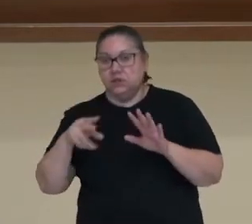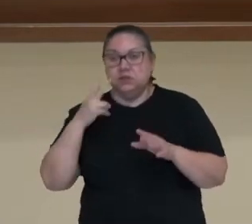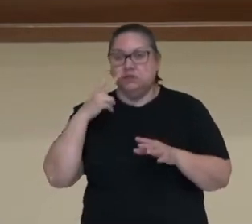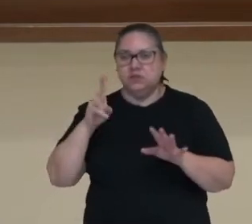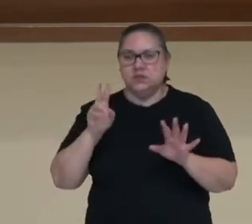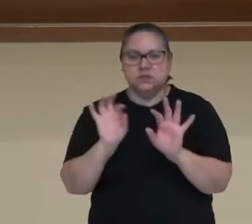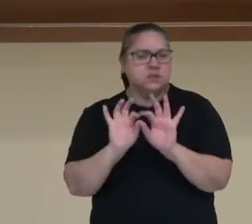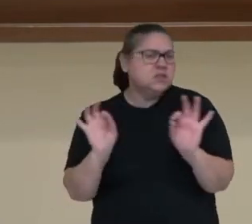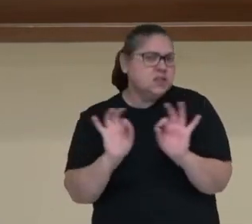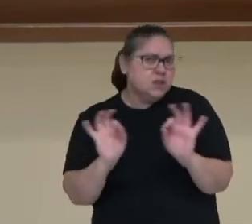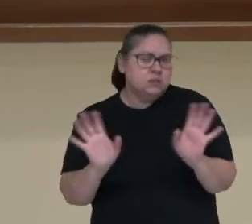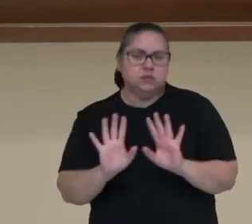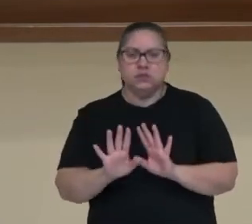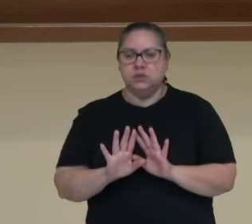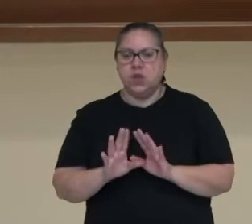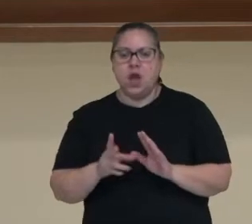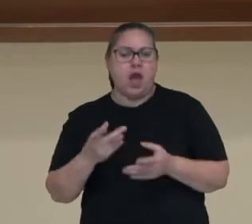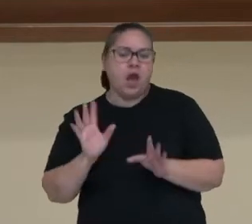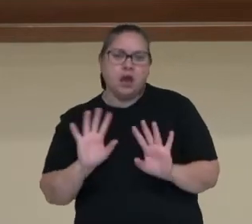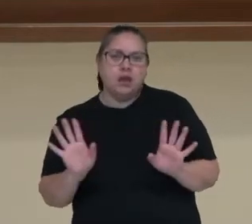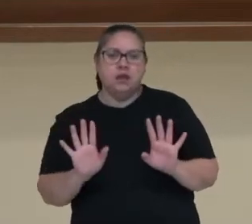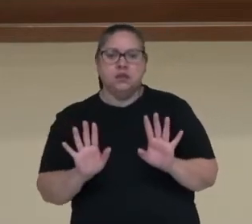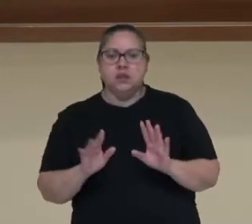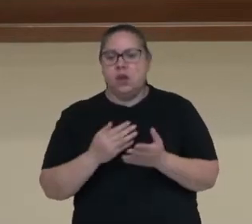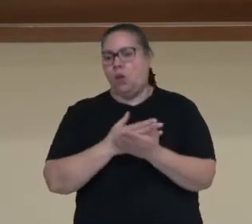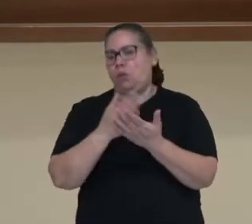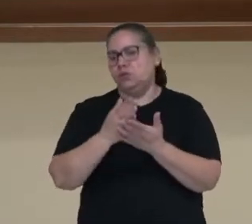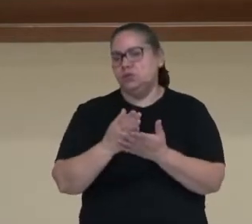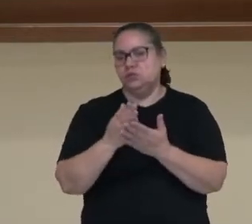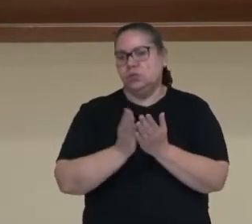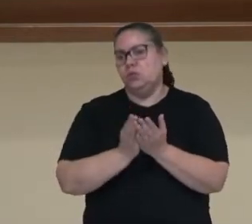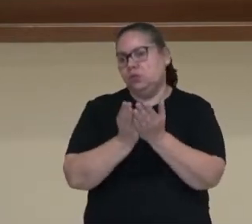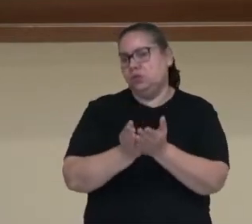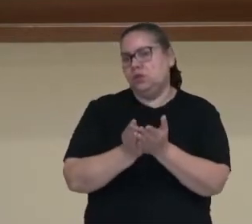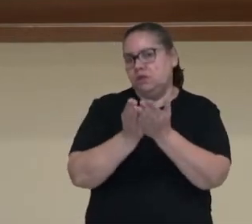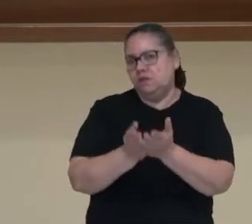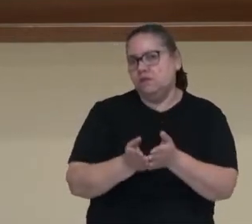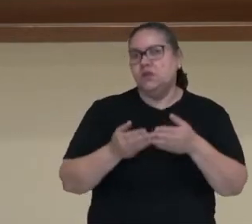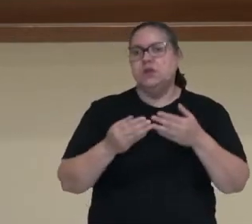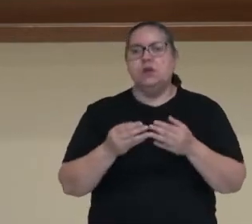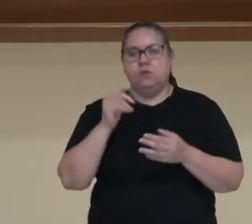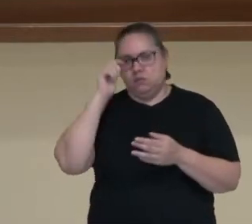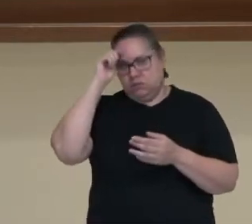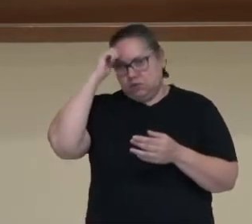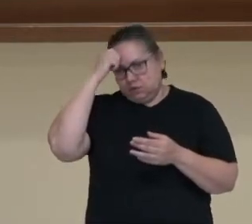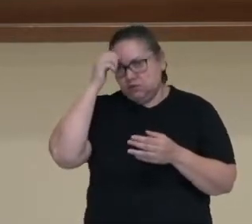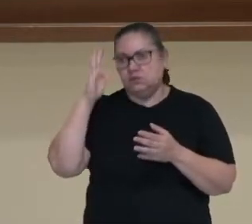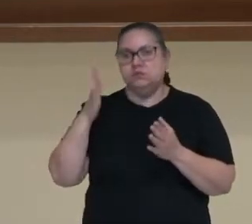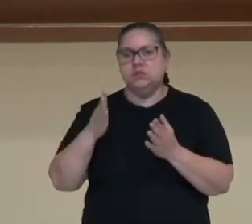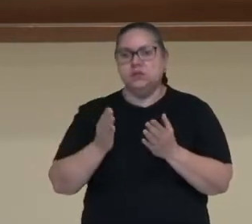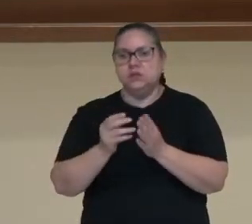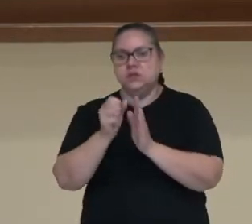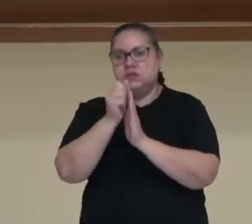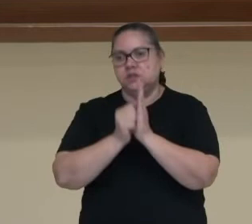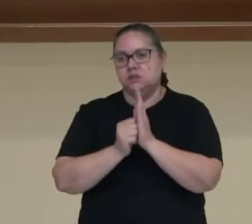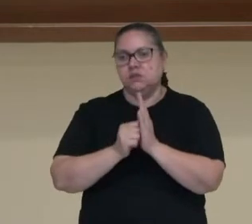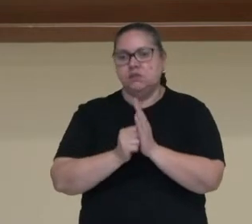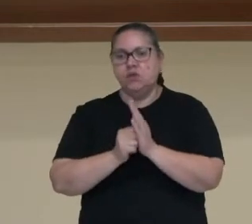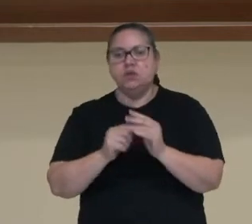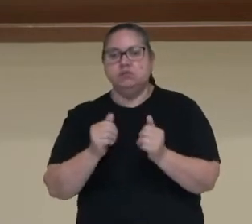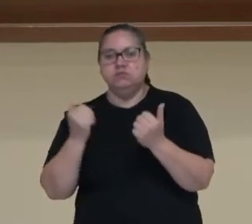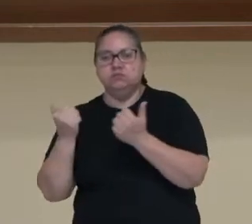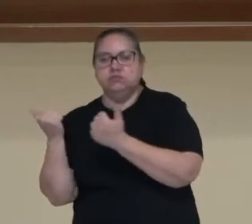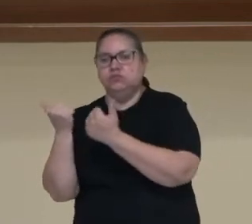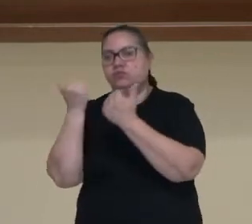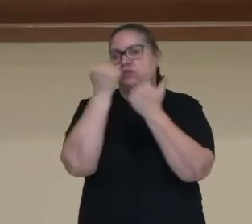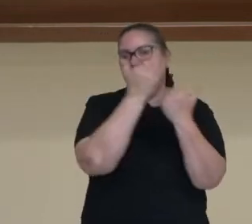muito simplista, né, que coloca assim, quando começou ali os navios tumbeiros no século XVI chegarem ao Brasil, foi substituída a mão de obra